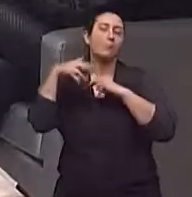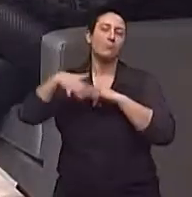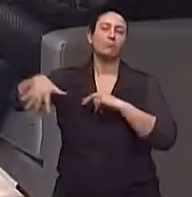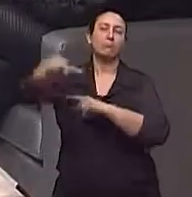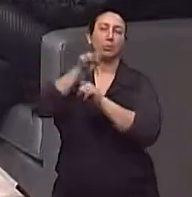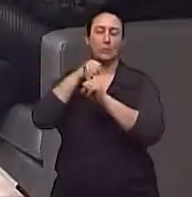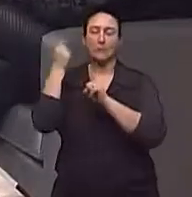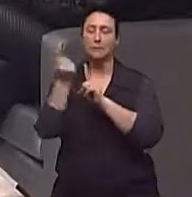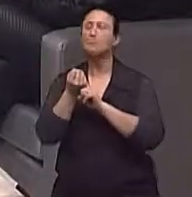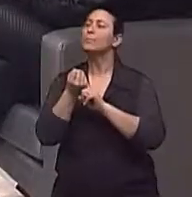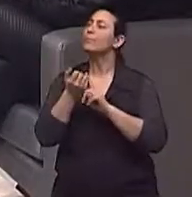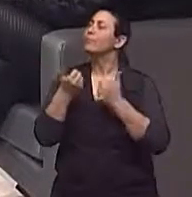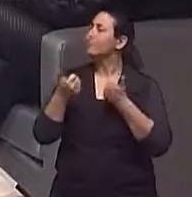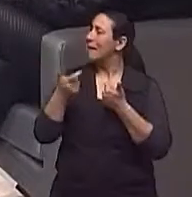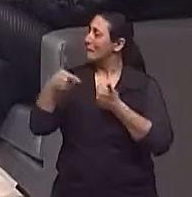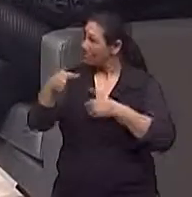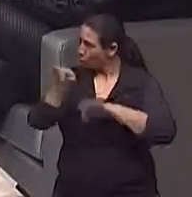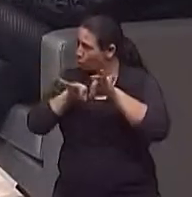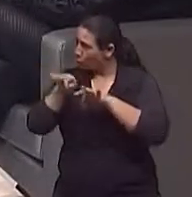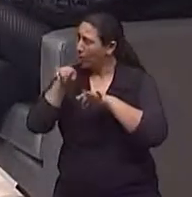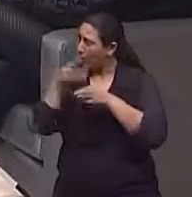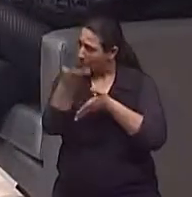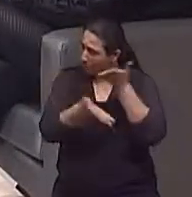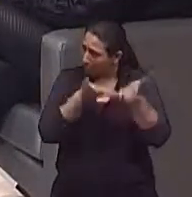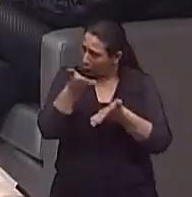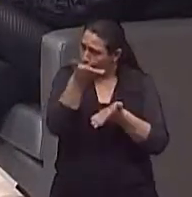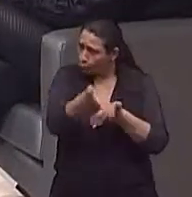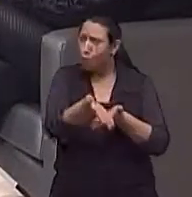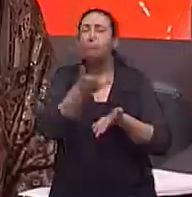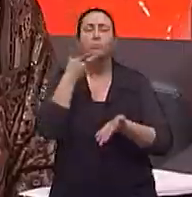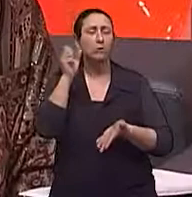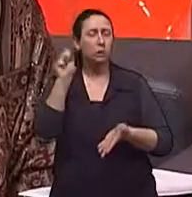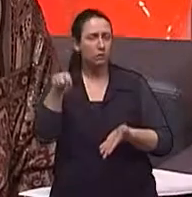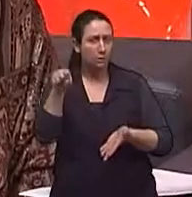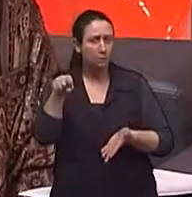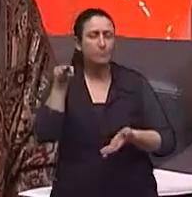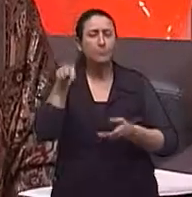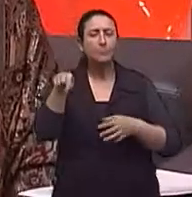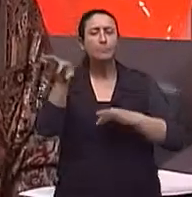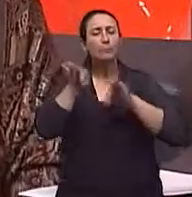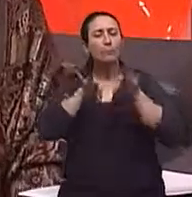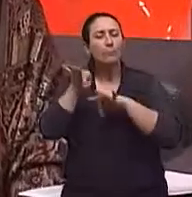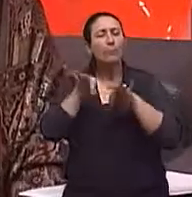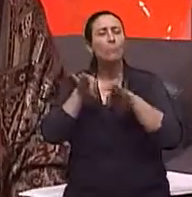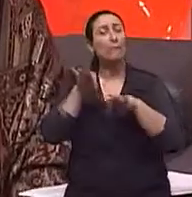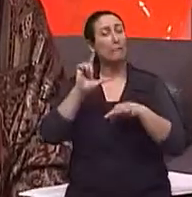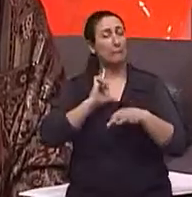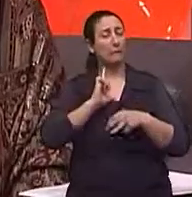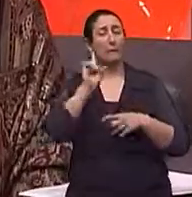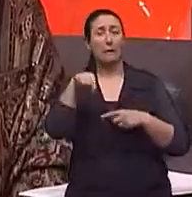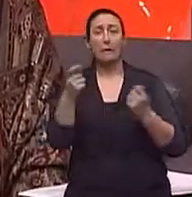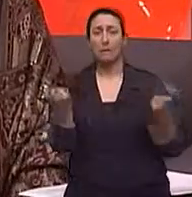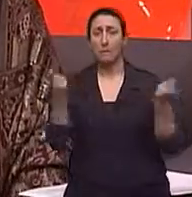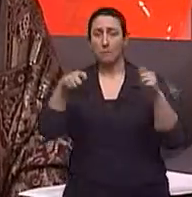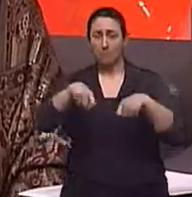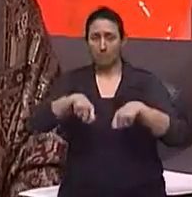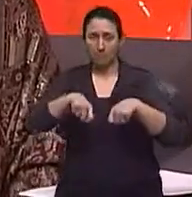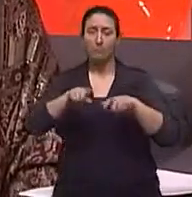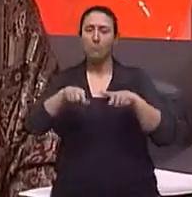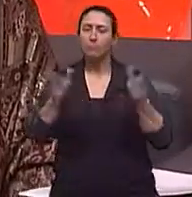dia esse projeto se propõe a esse atendimento focado e isto esse projeto ele se propõe a uma capacitação de